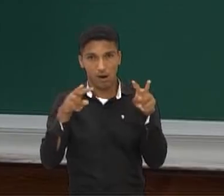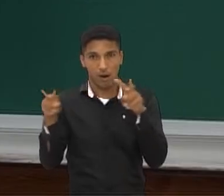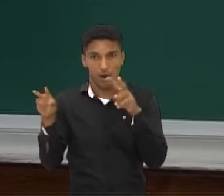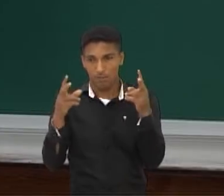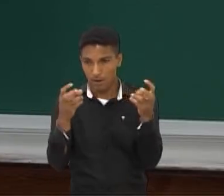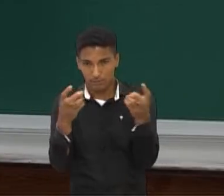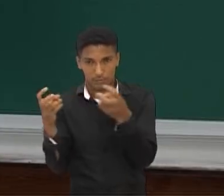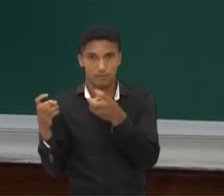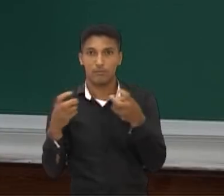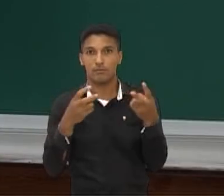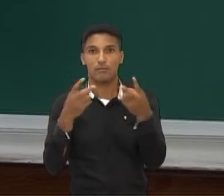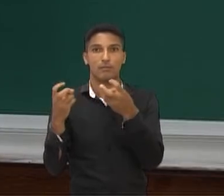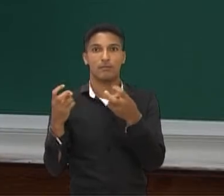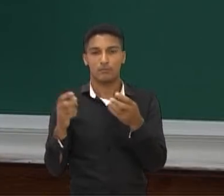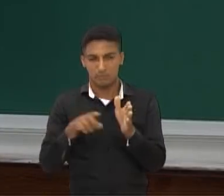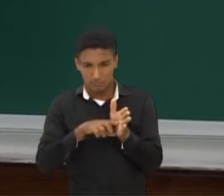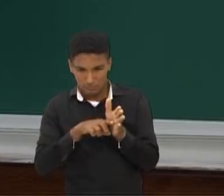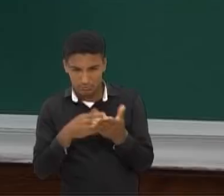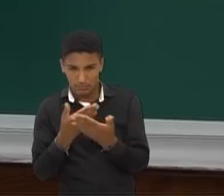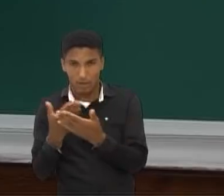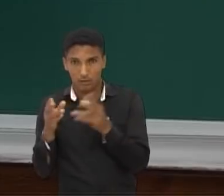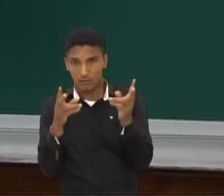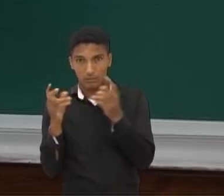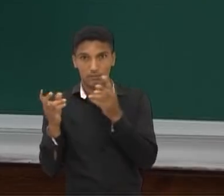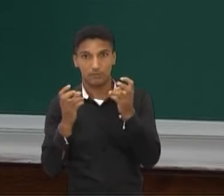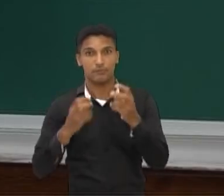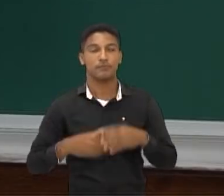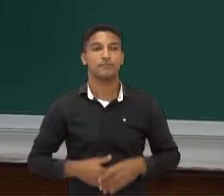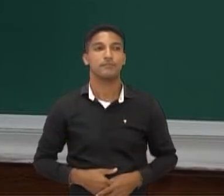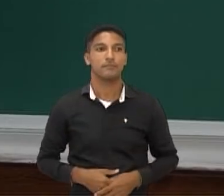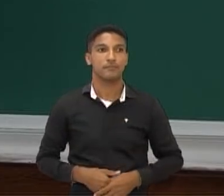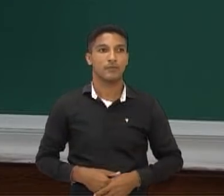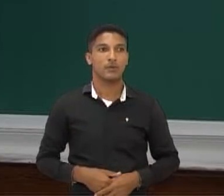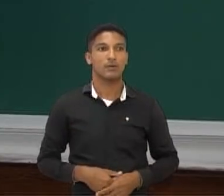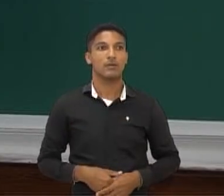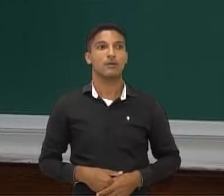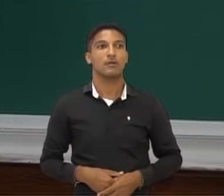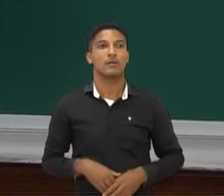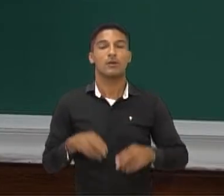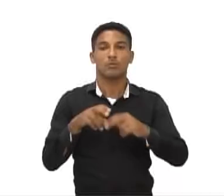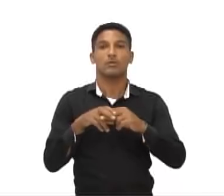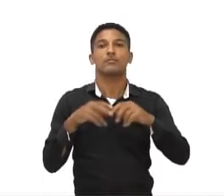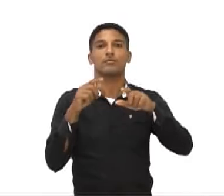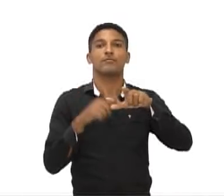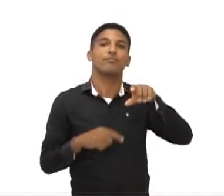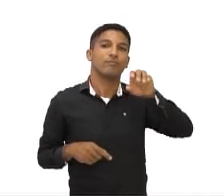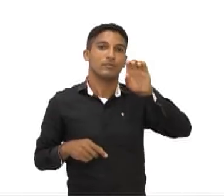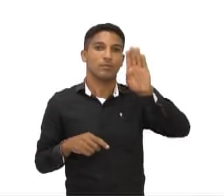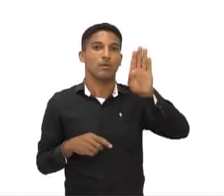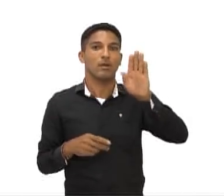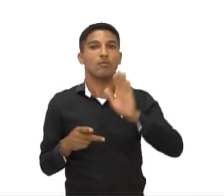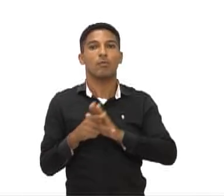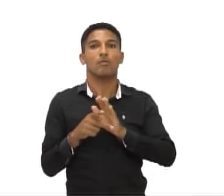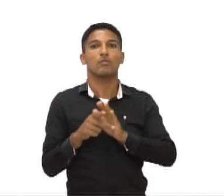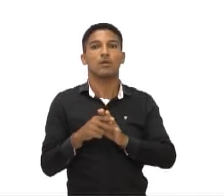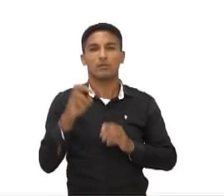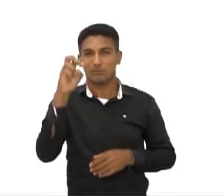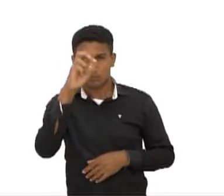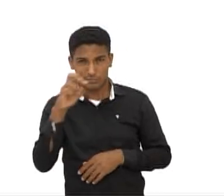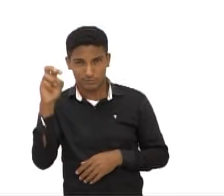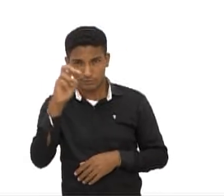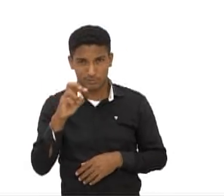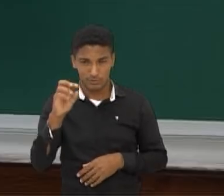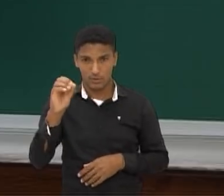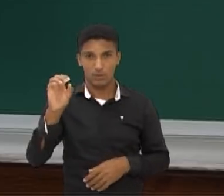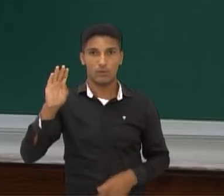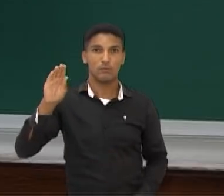então, todas as teorias filosóficas nessa época eram baseadas na observação e na lógica. Então,